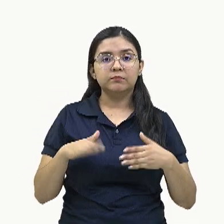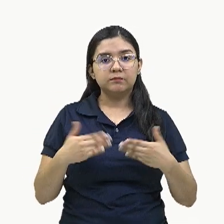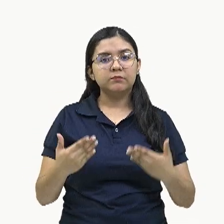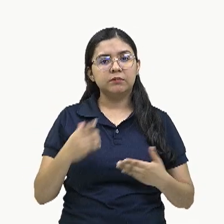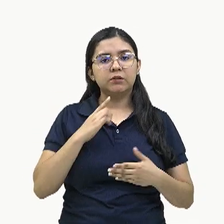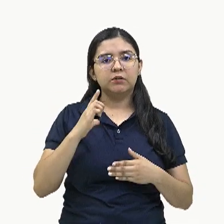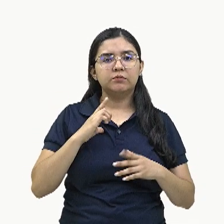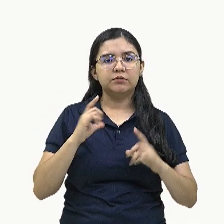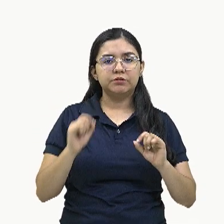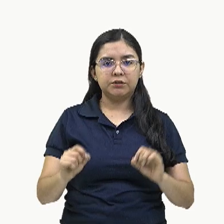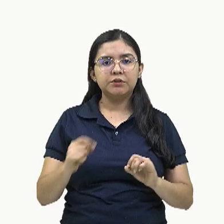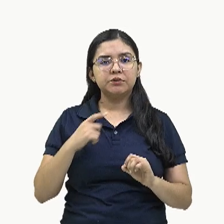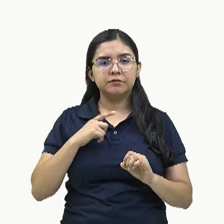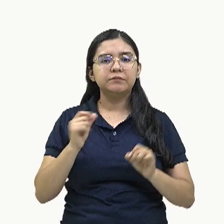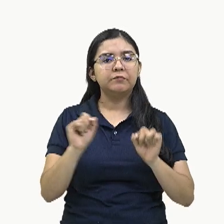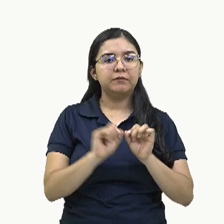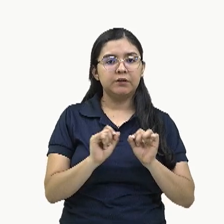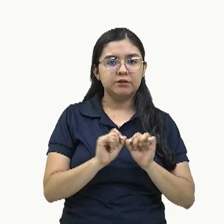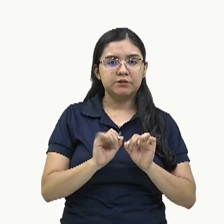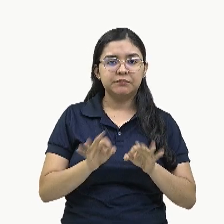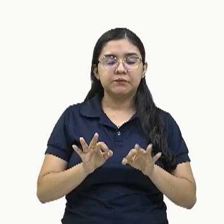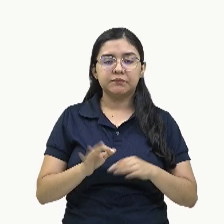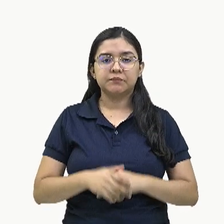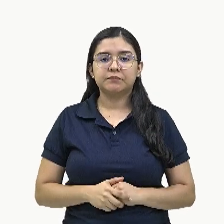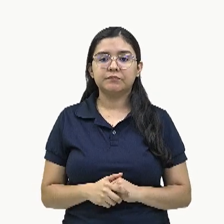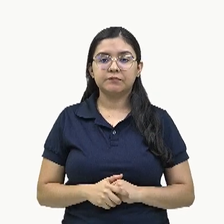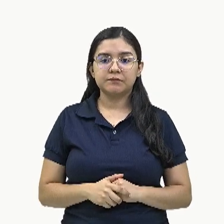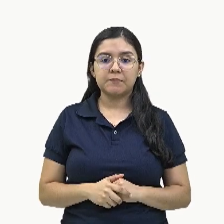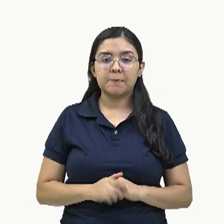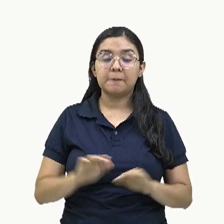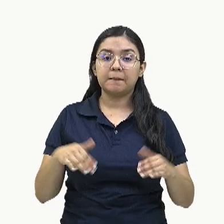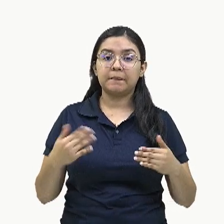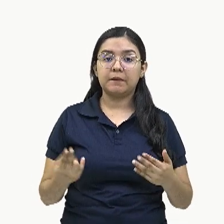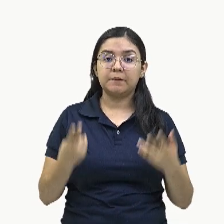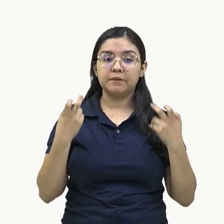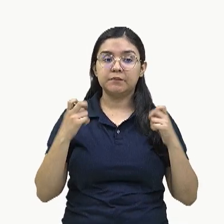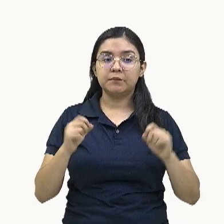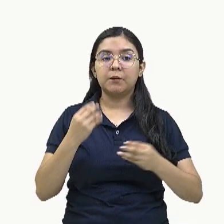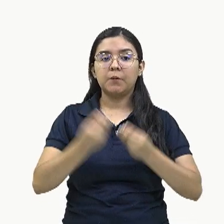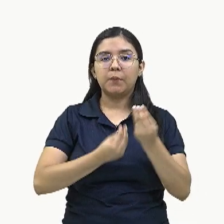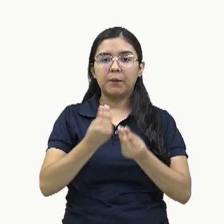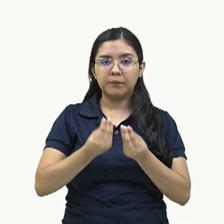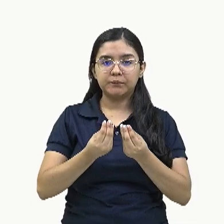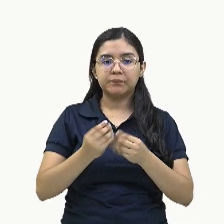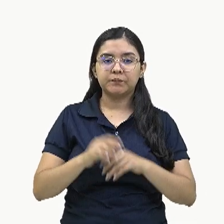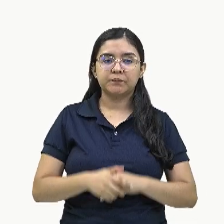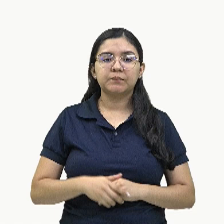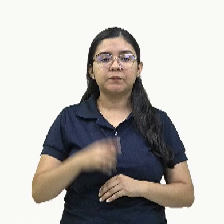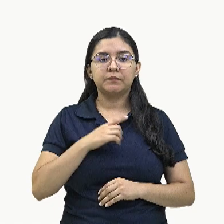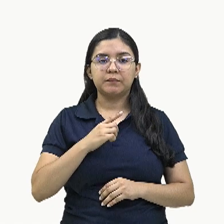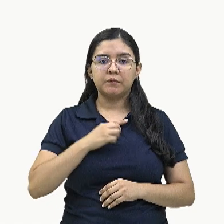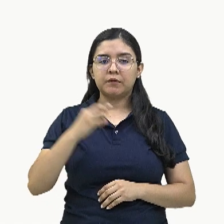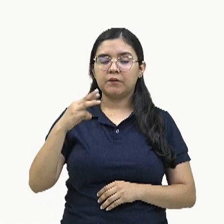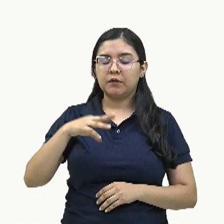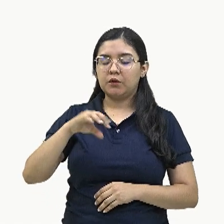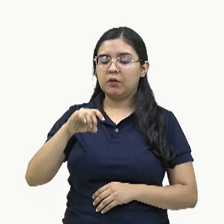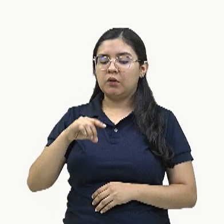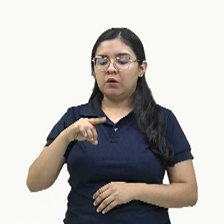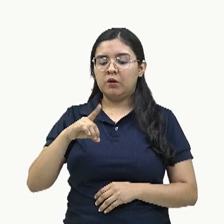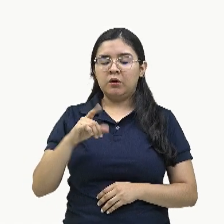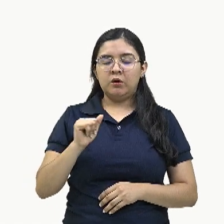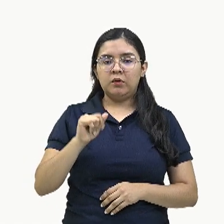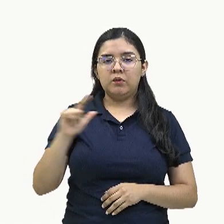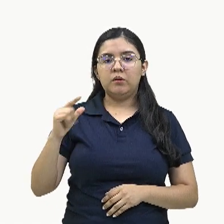os pedidos ali, né? Ok? Viram então como é que funciona o modal can como